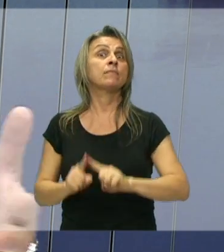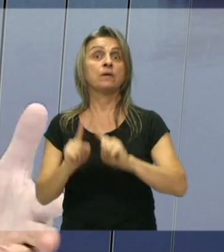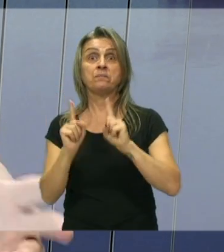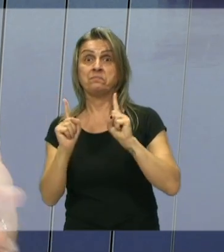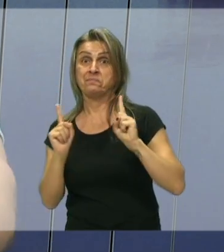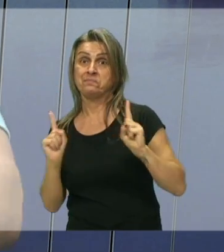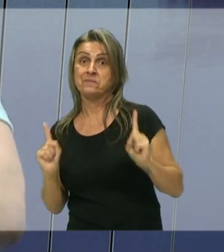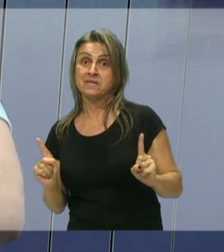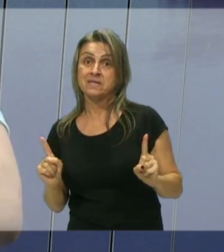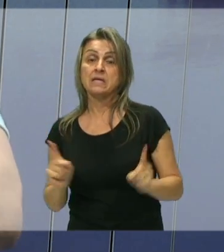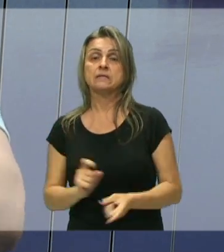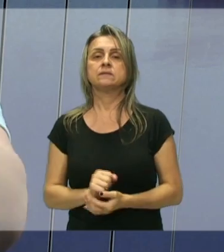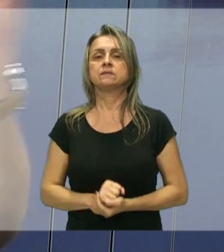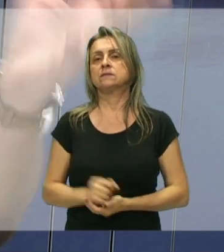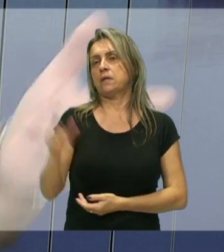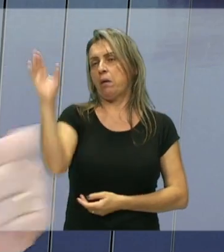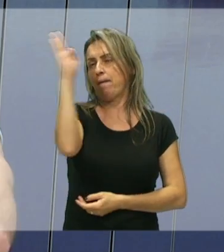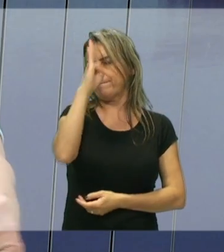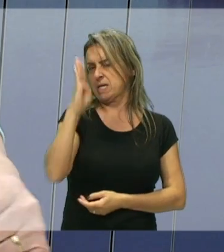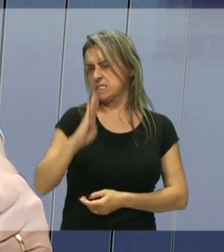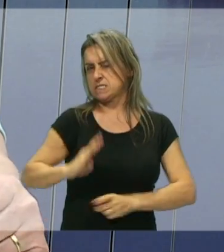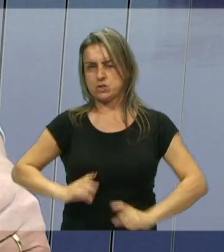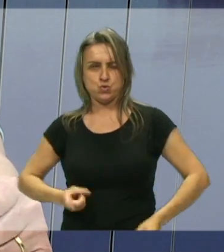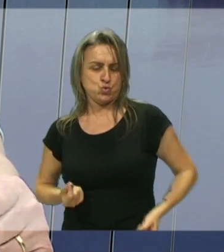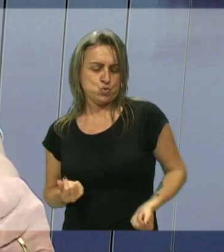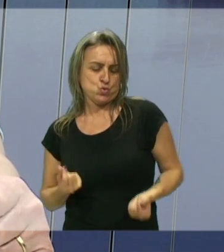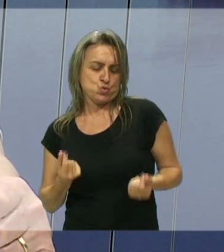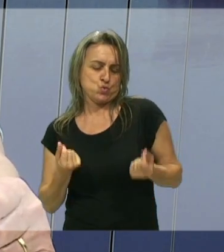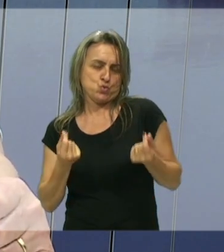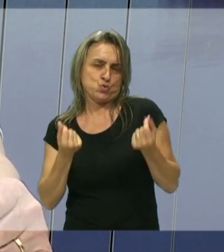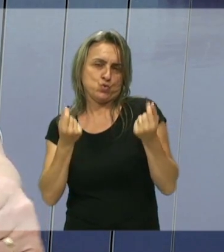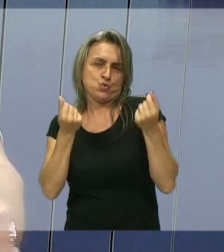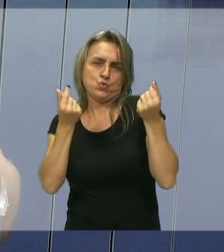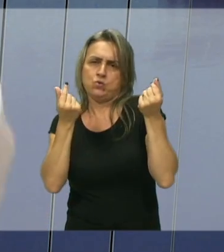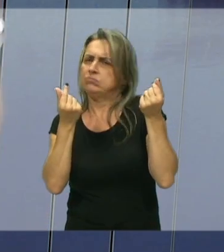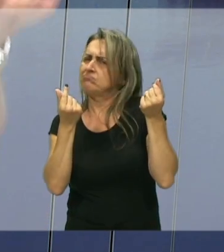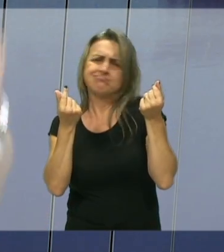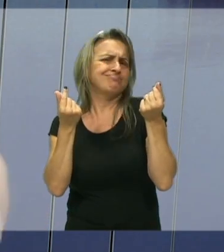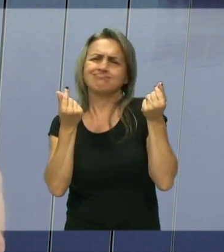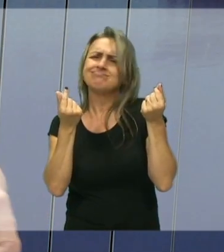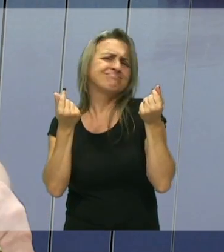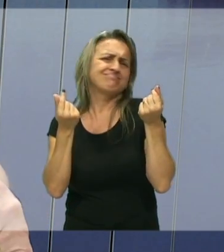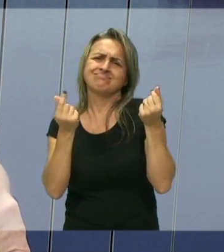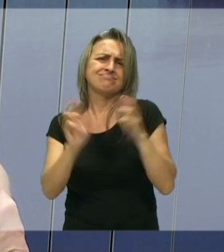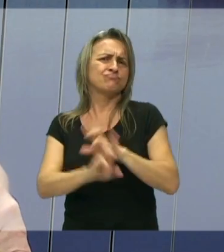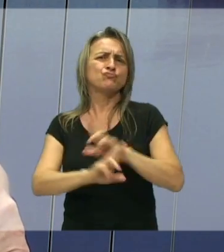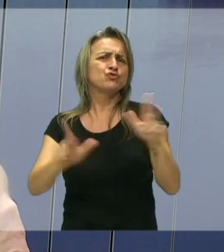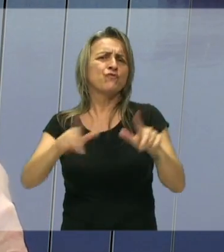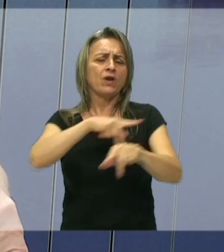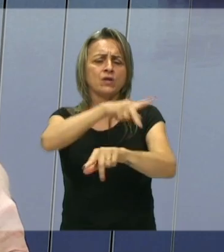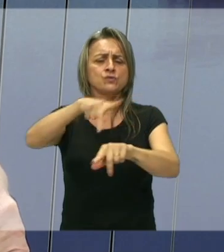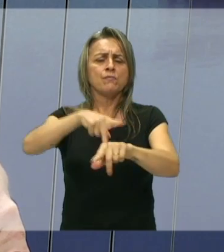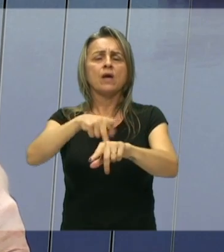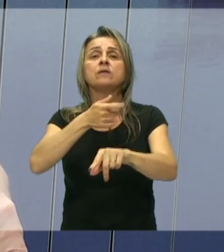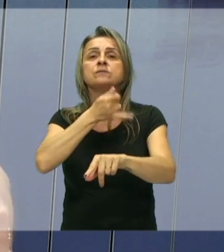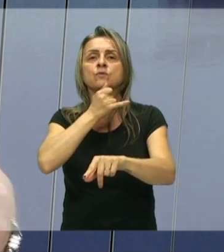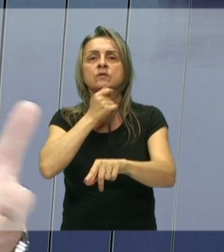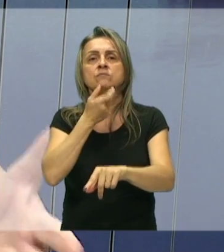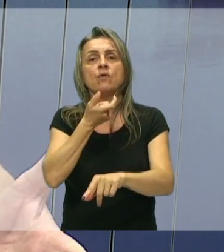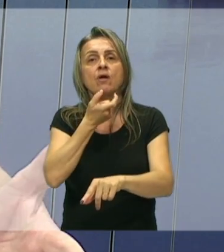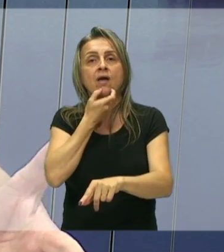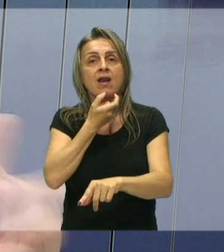país super rico. É diferente de uma Inglaterra que tem um sistema público de